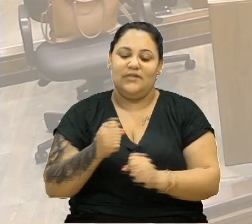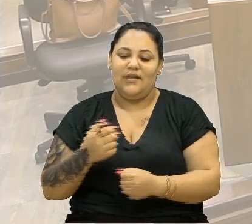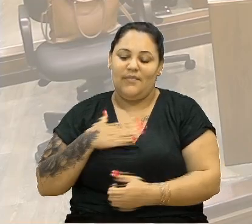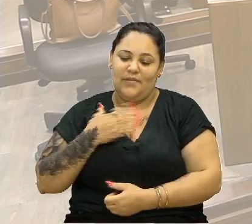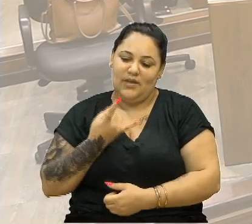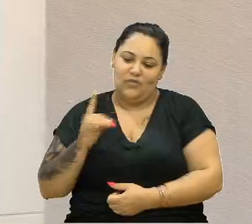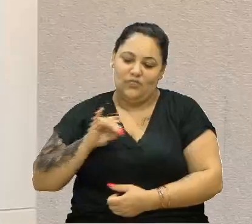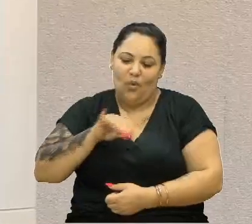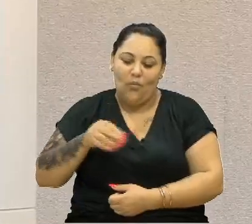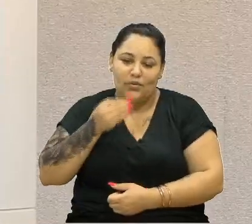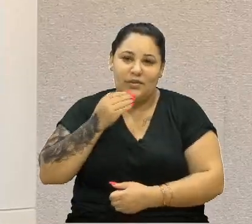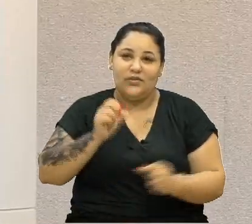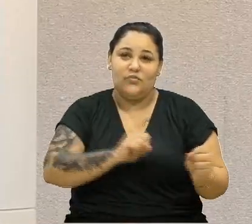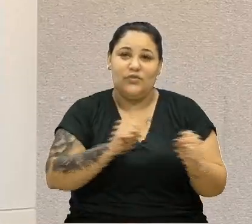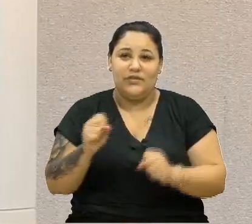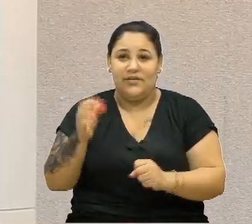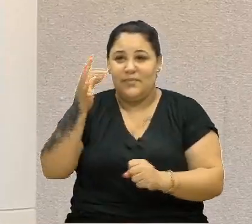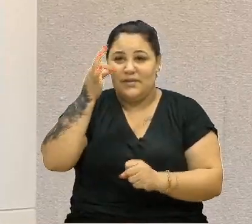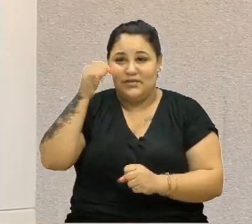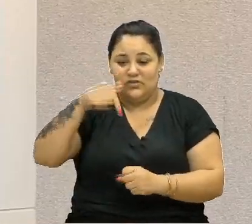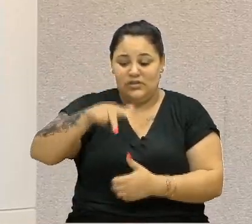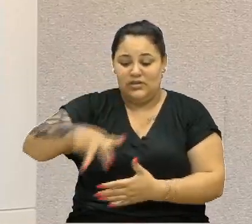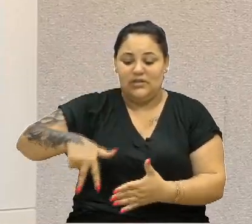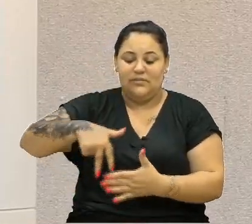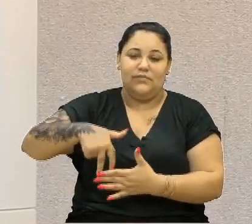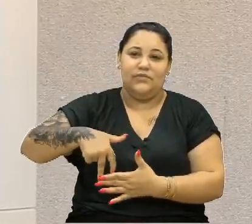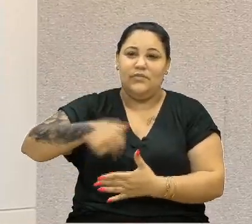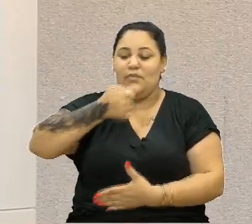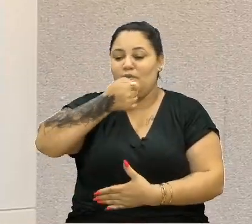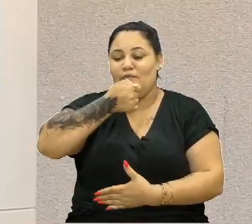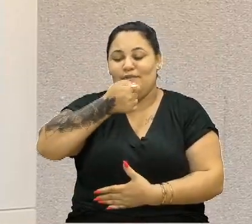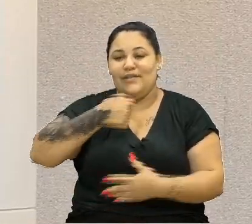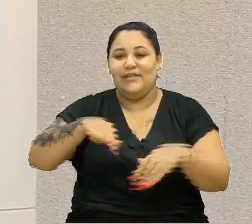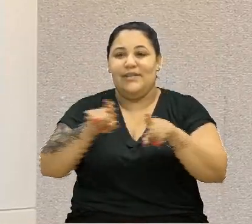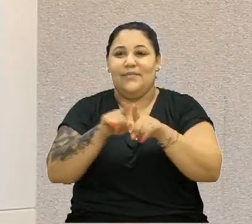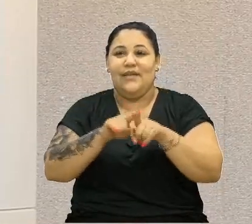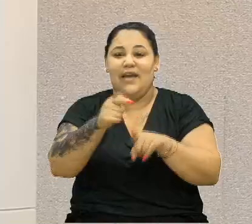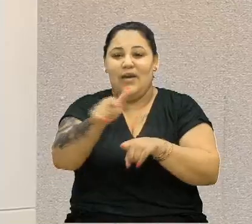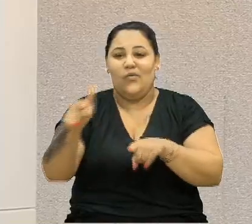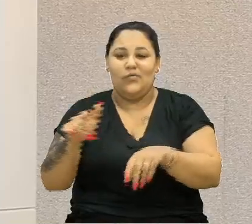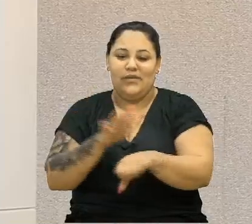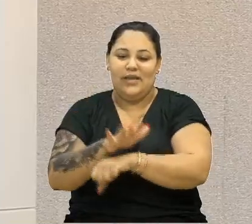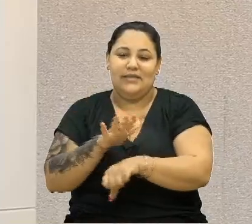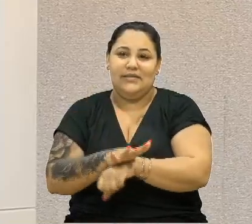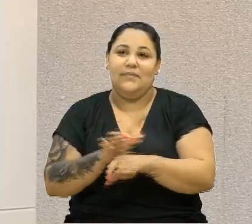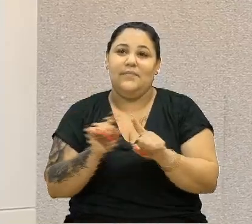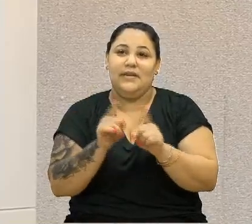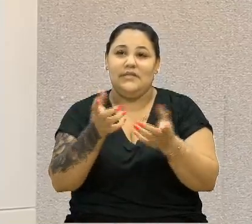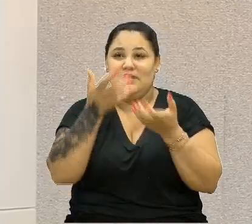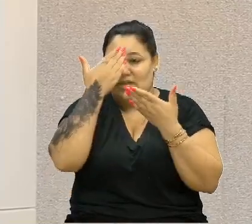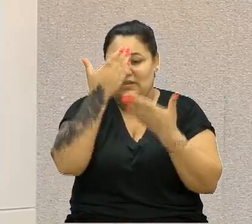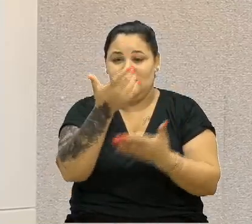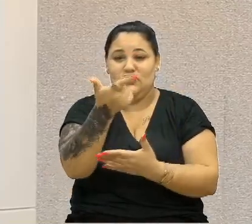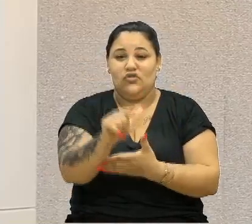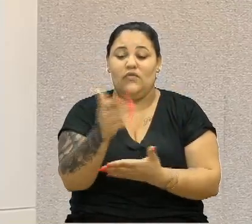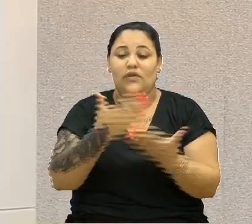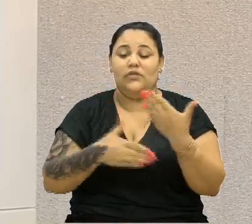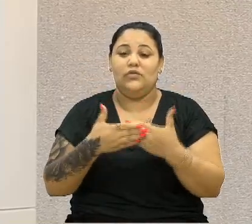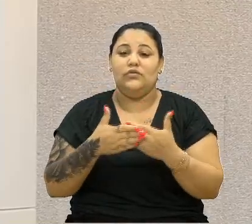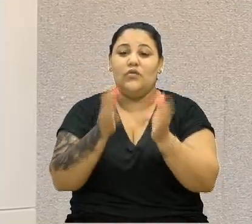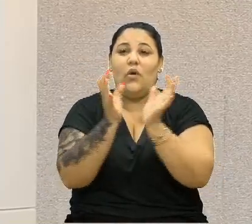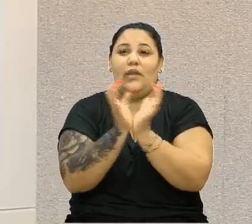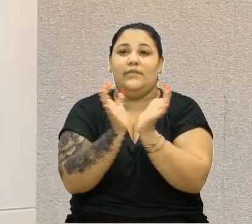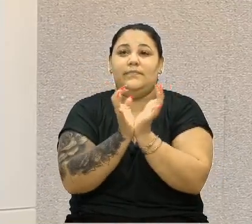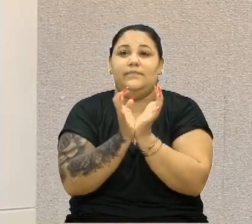de poder estar aqui nessa tribuna, fora as extraordinárias que nós teremos, mas quero agradecer novamente a todos os